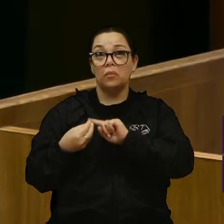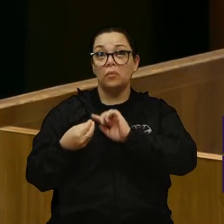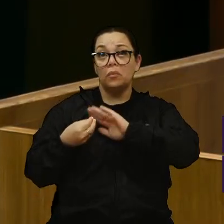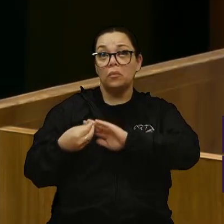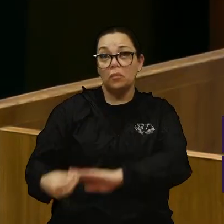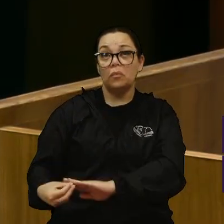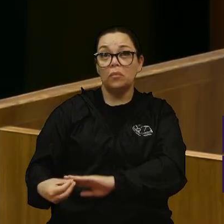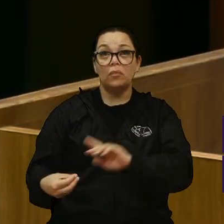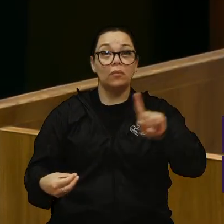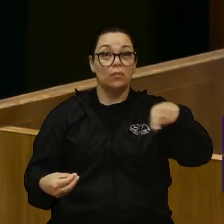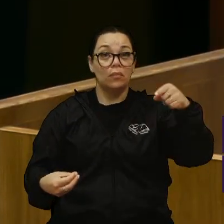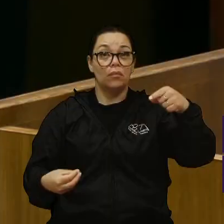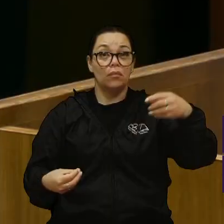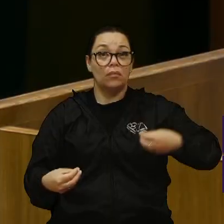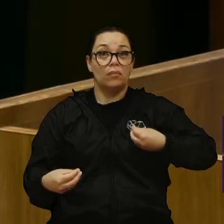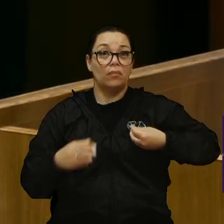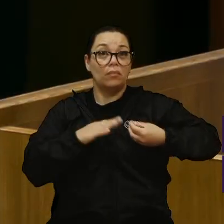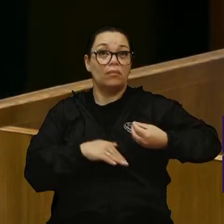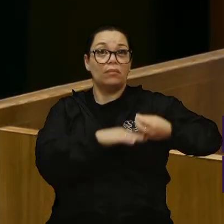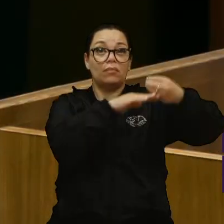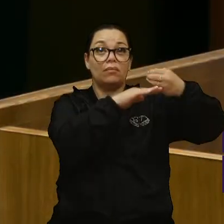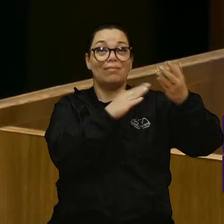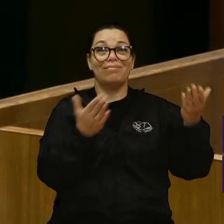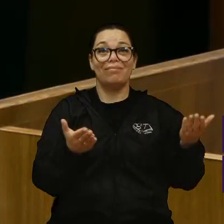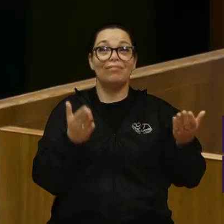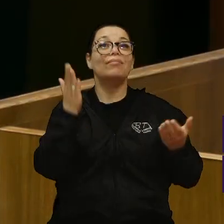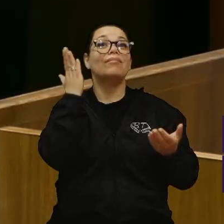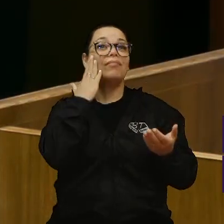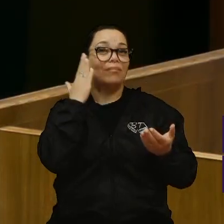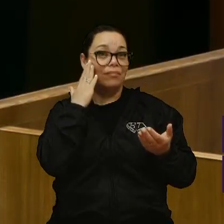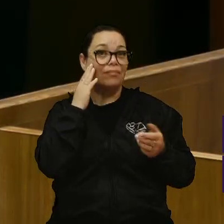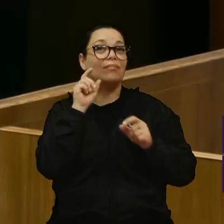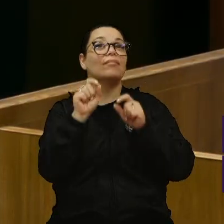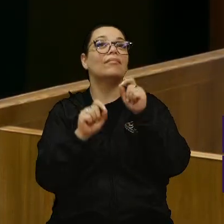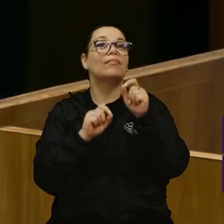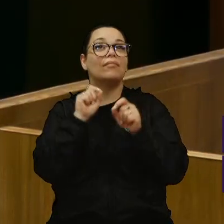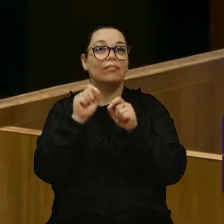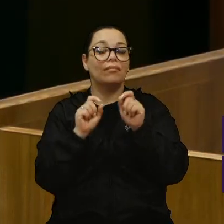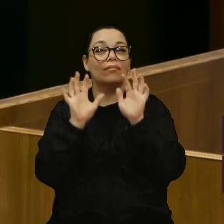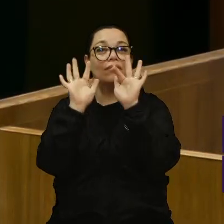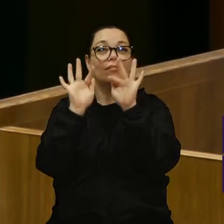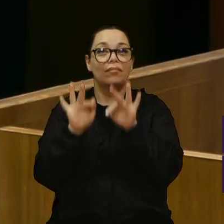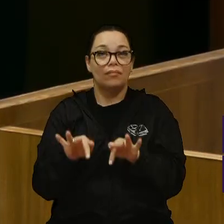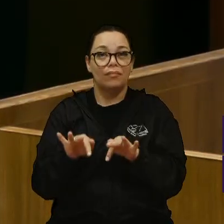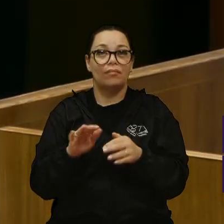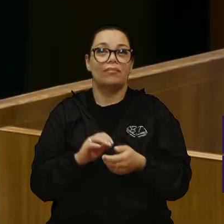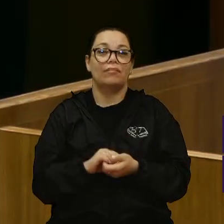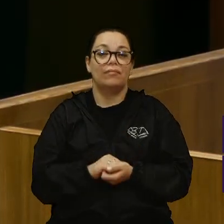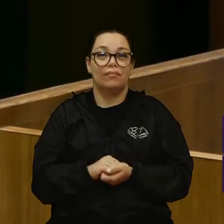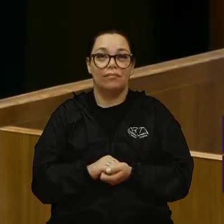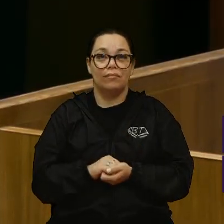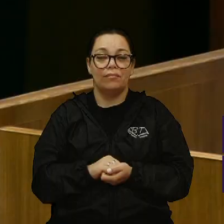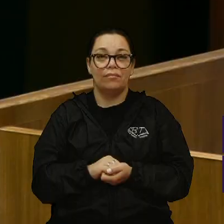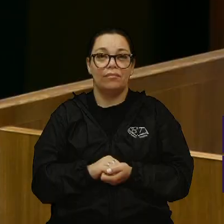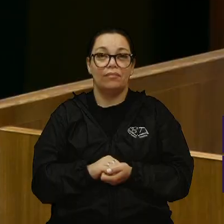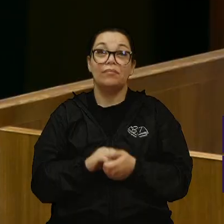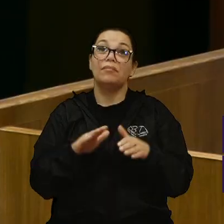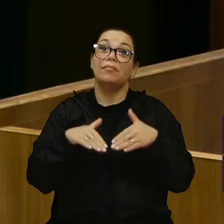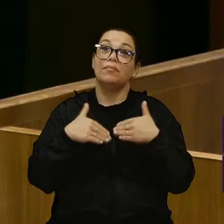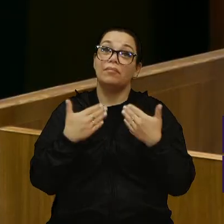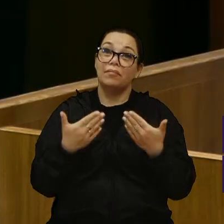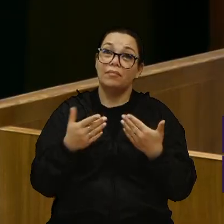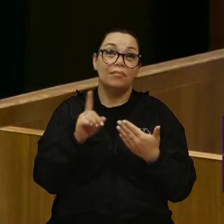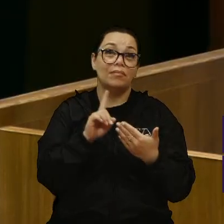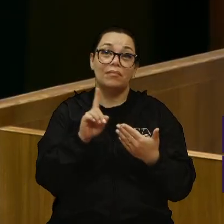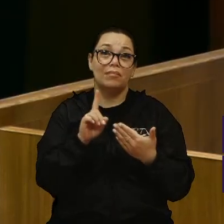do que outras. E nós já sabemos onde essa história vai nos levar. Por isso, não há